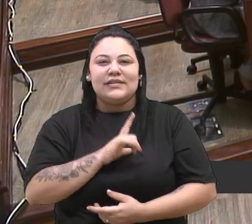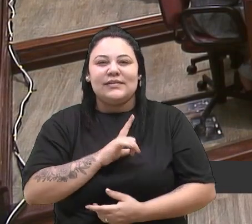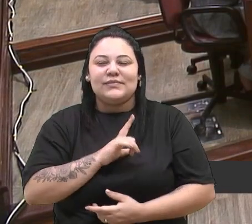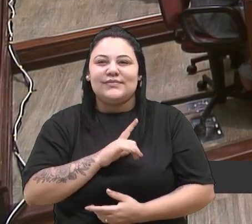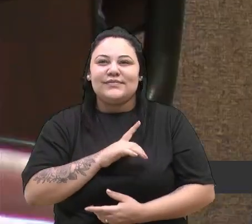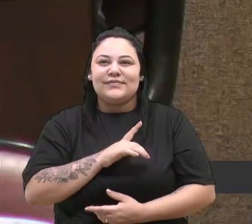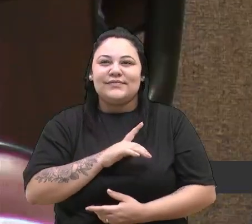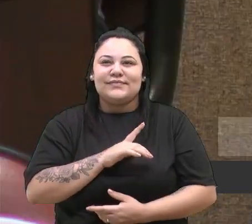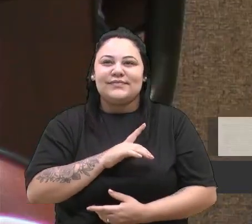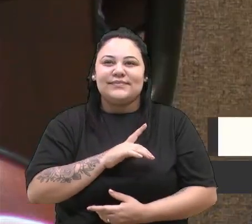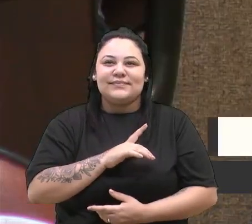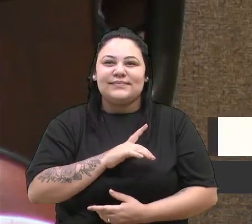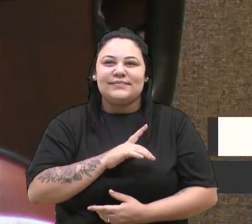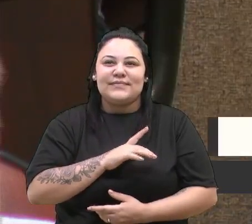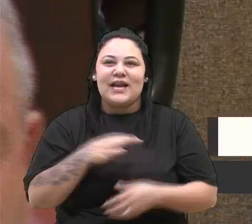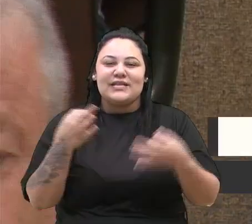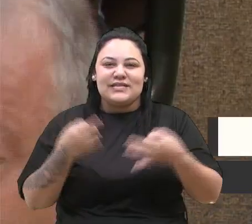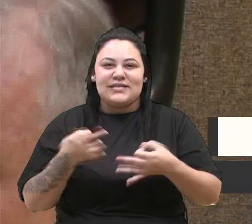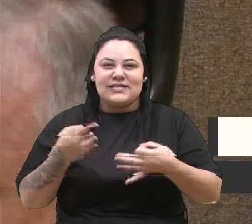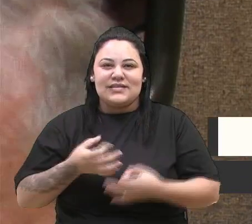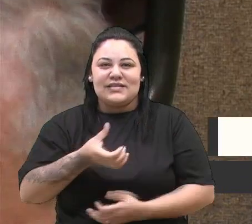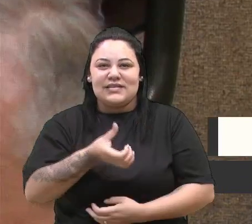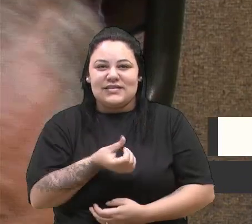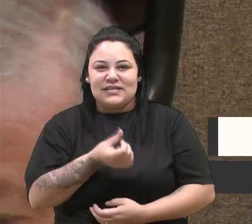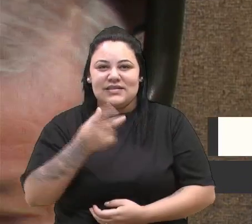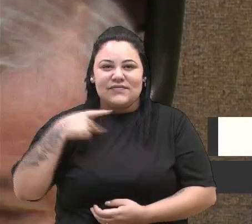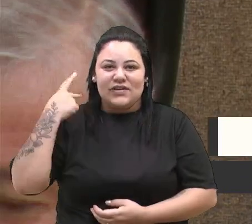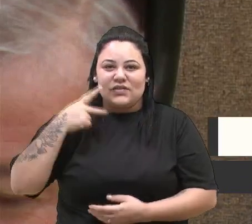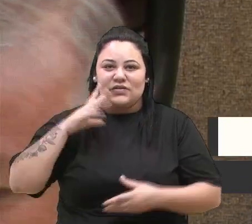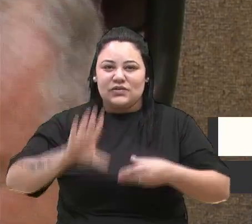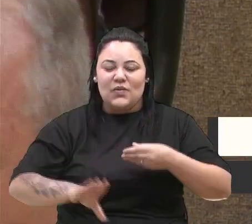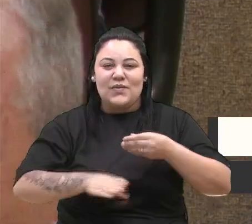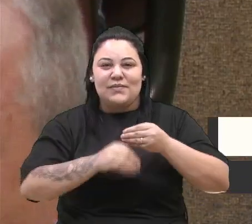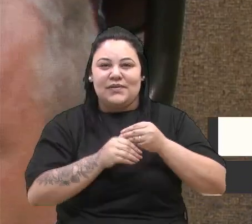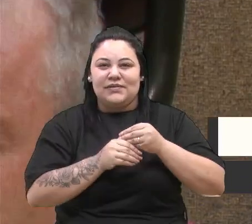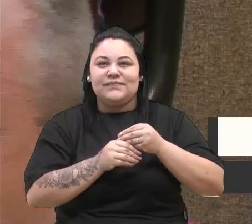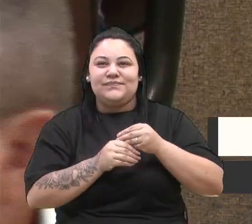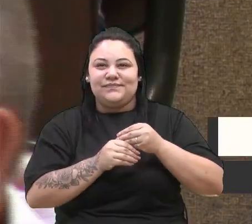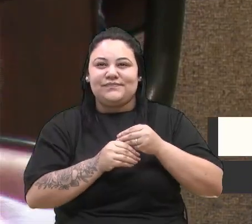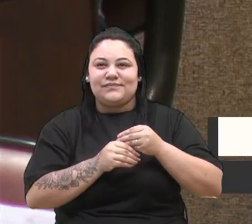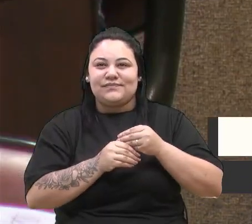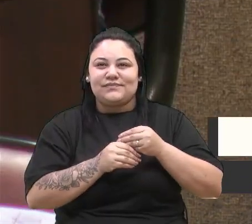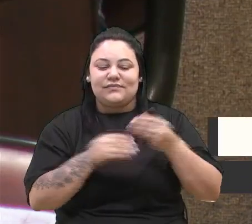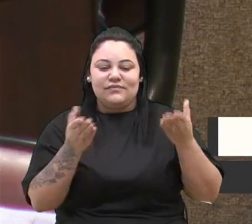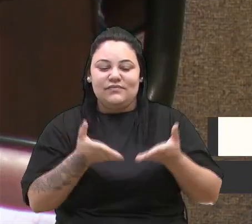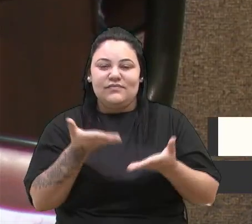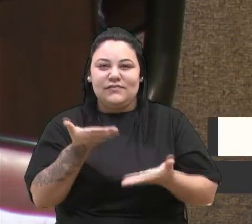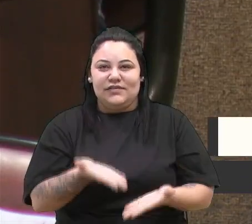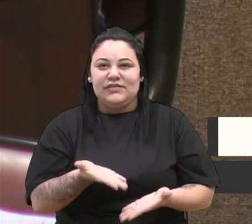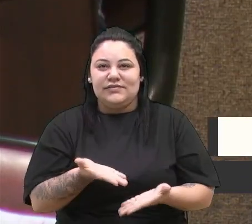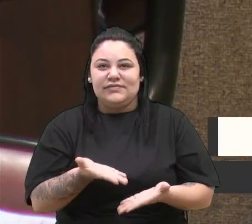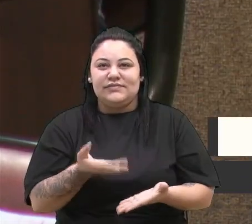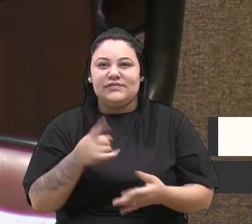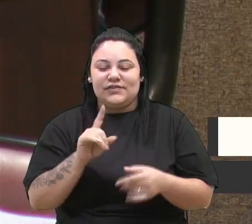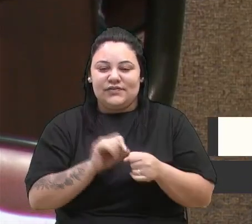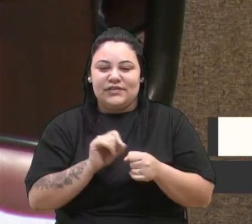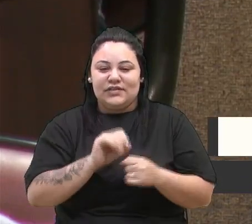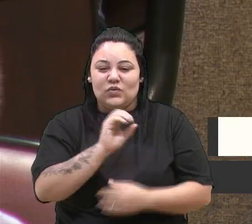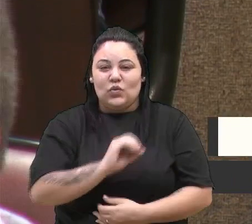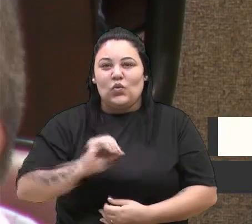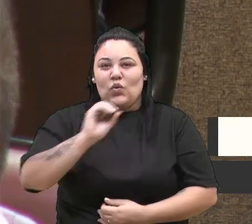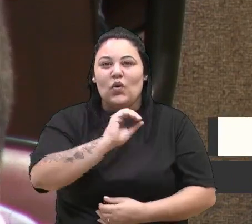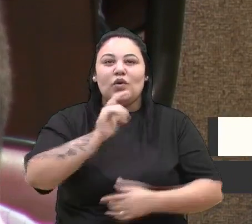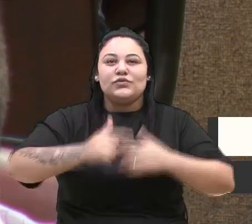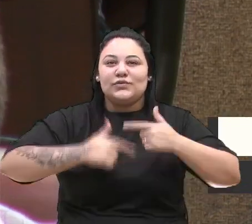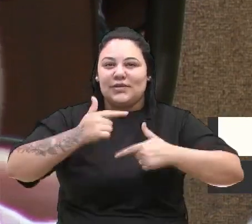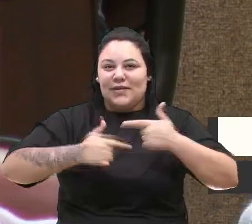a certeza de que essas 6 vereadoras que compõem essa legislatura estarão fazendo um excelente trabalho. Parabéns,